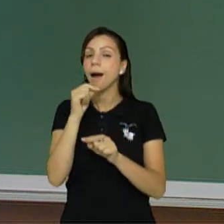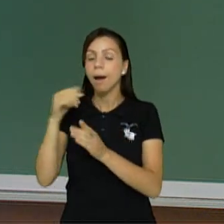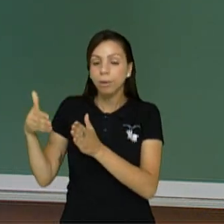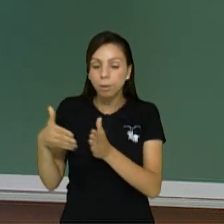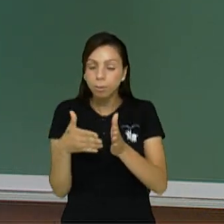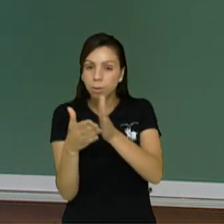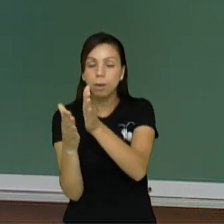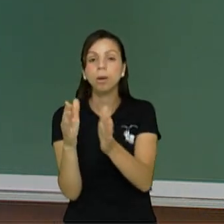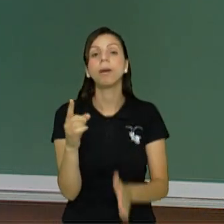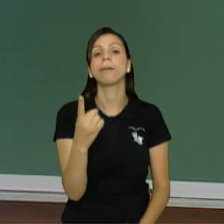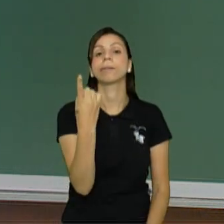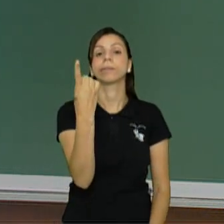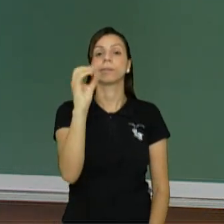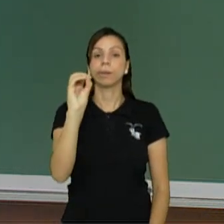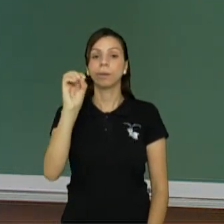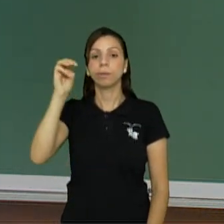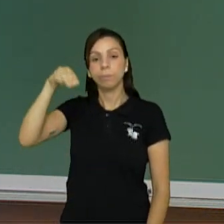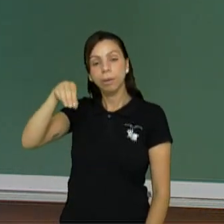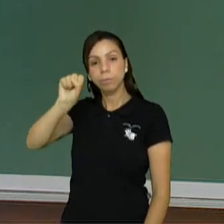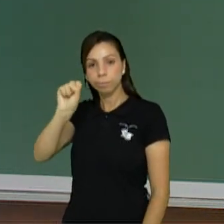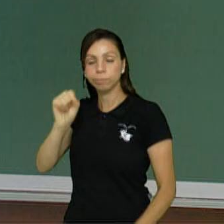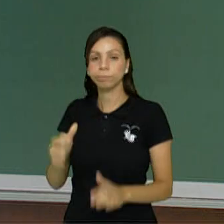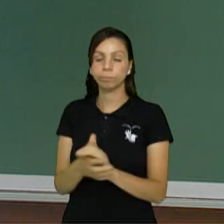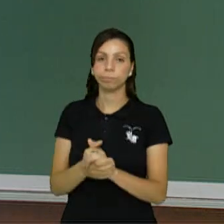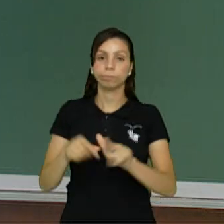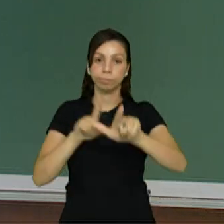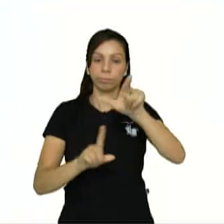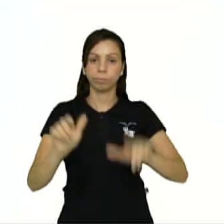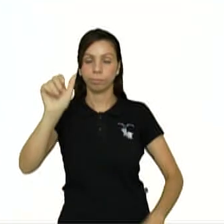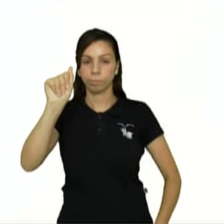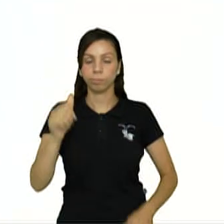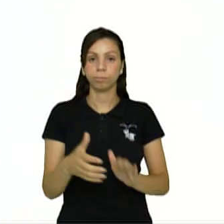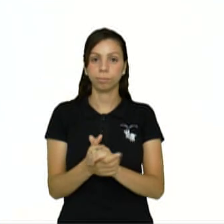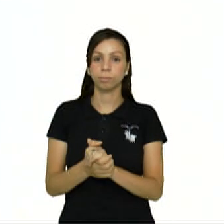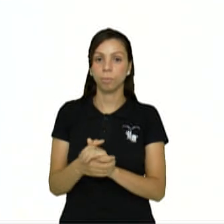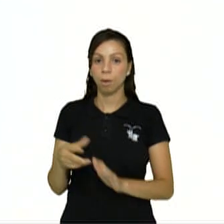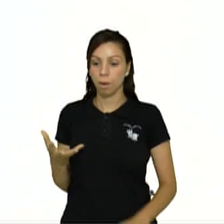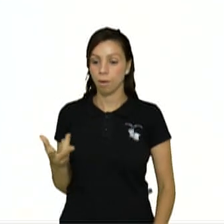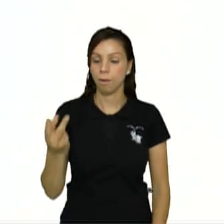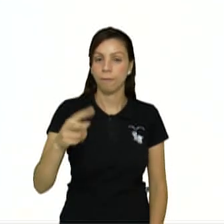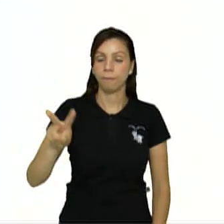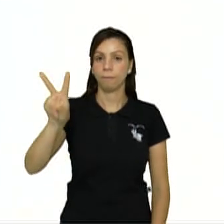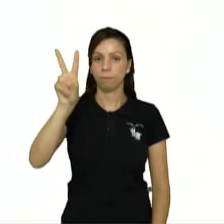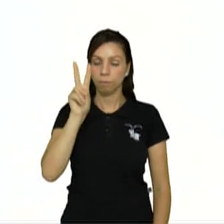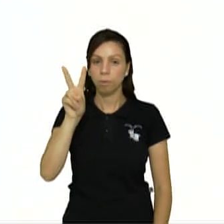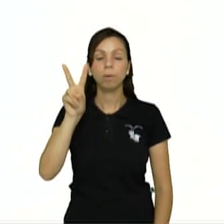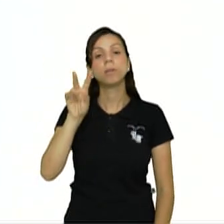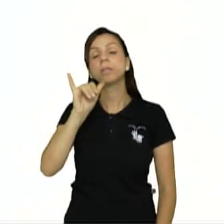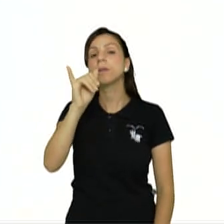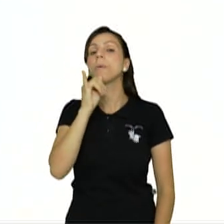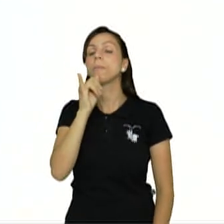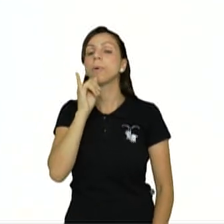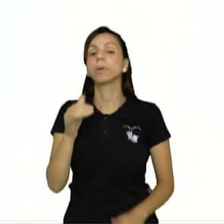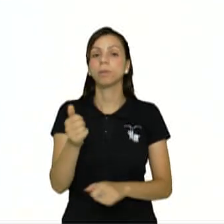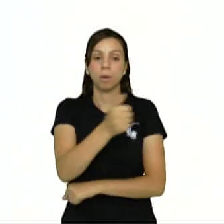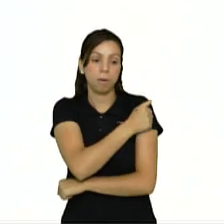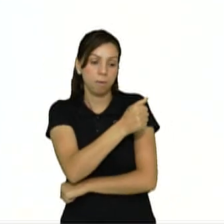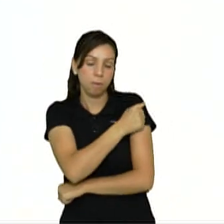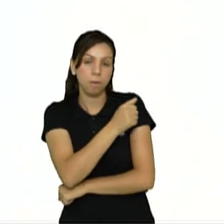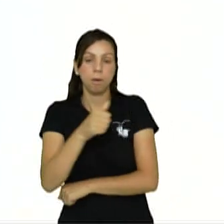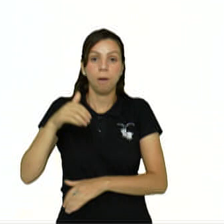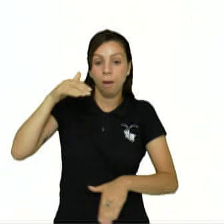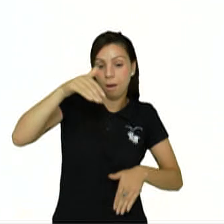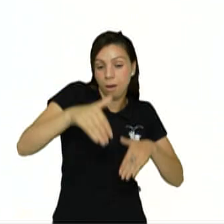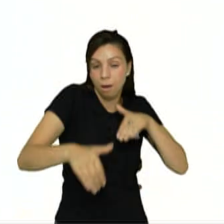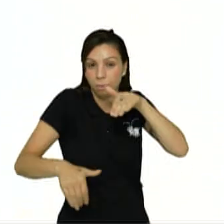segundo, então determine. Letra A velocidade resultante caso ele esteja nadando